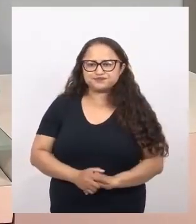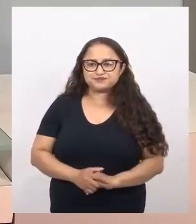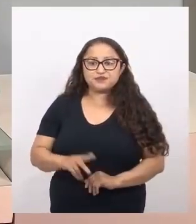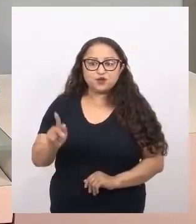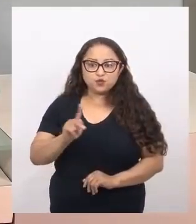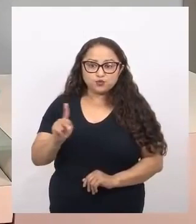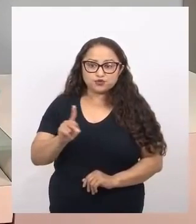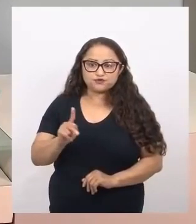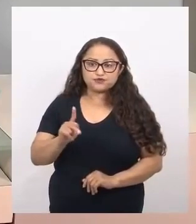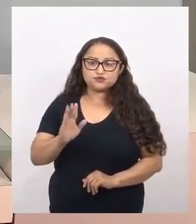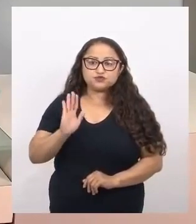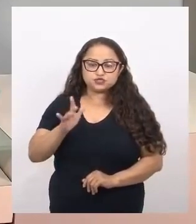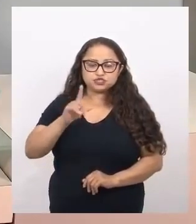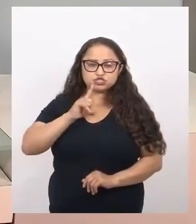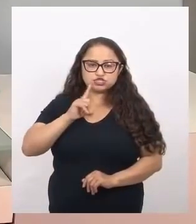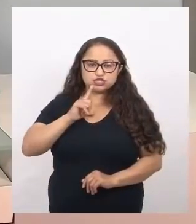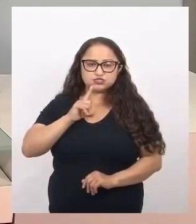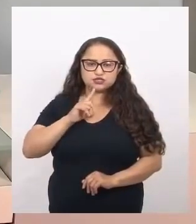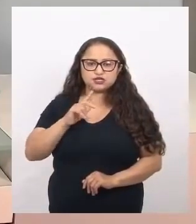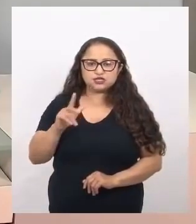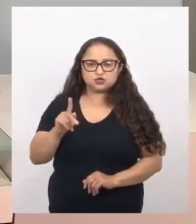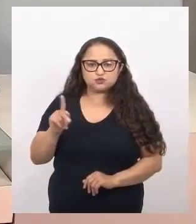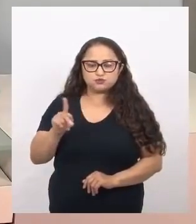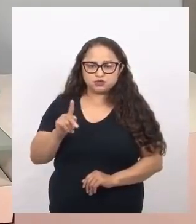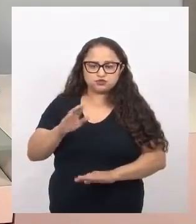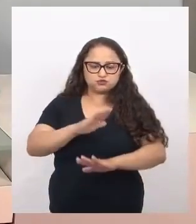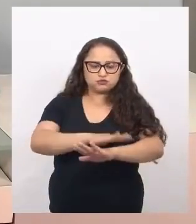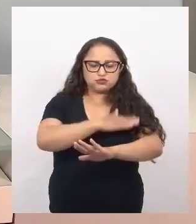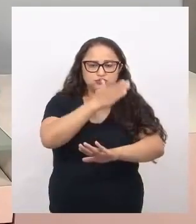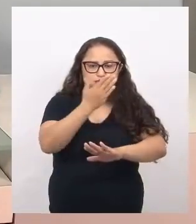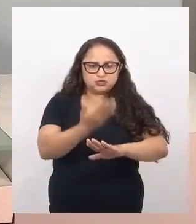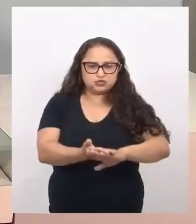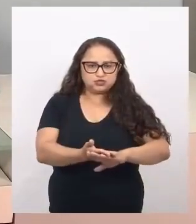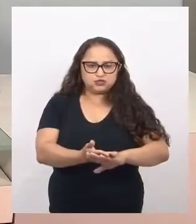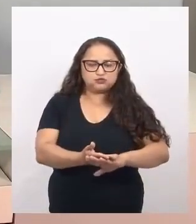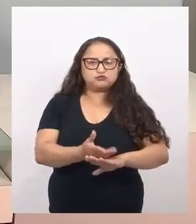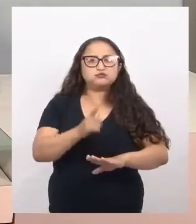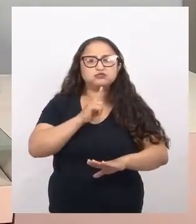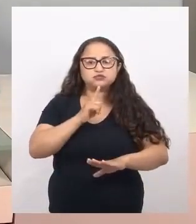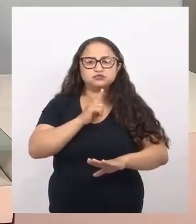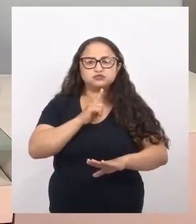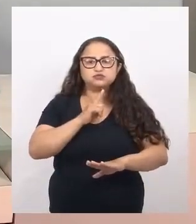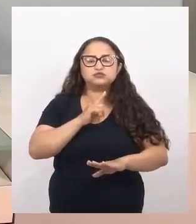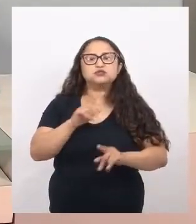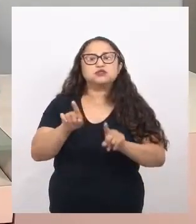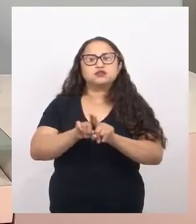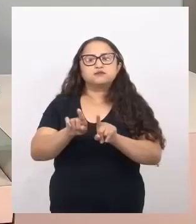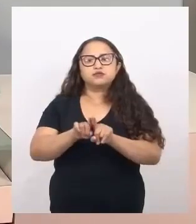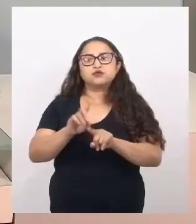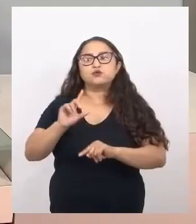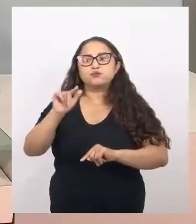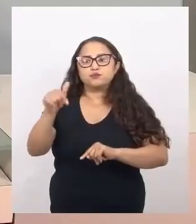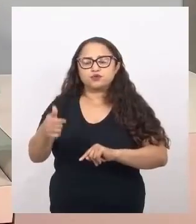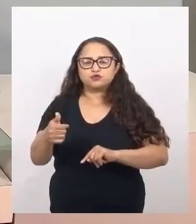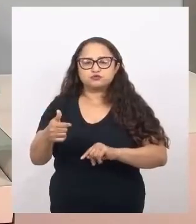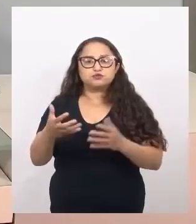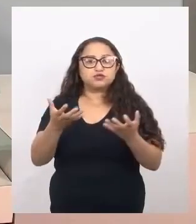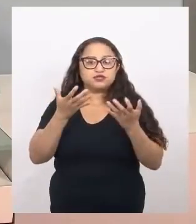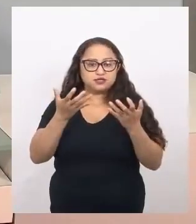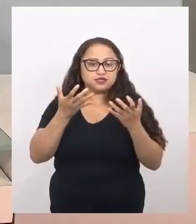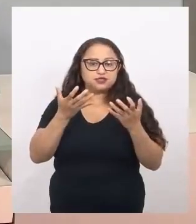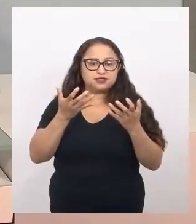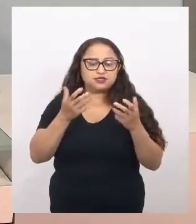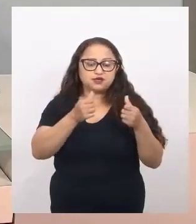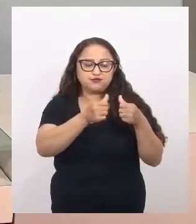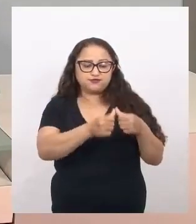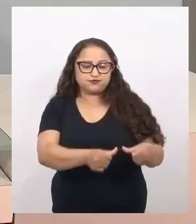professor que estava numa escola de tempo integral, ou então estava numa escola que será de tempo integral no ano que vem, e decidiu